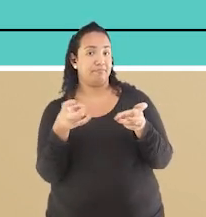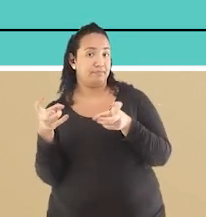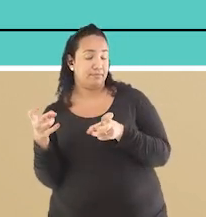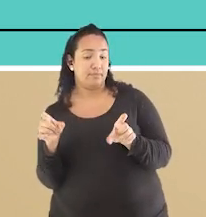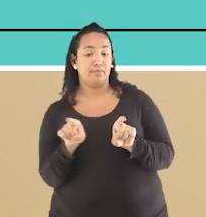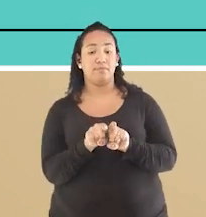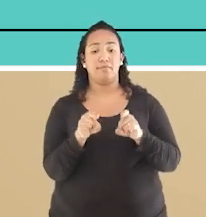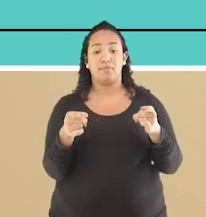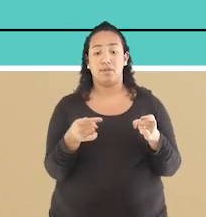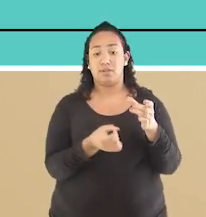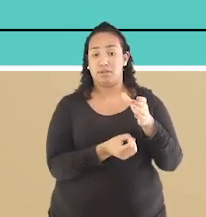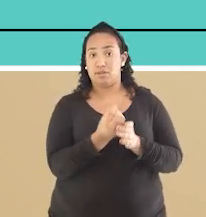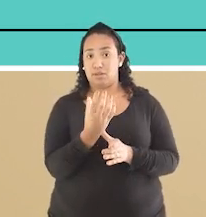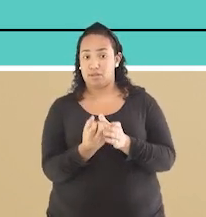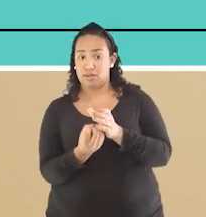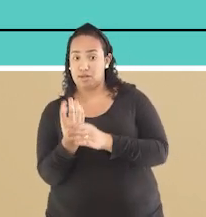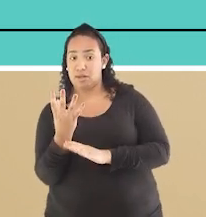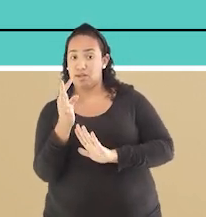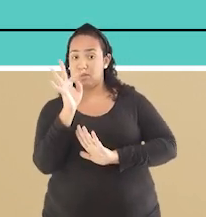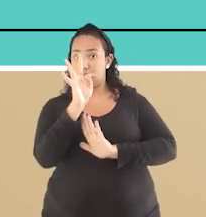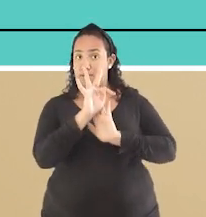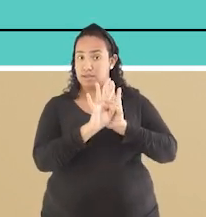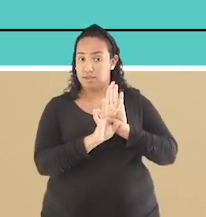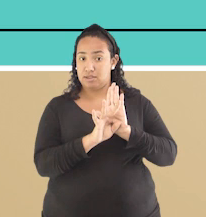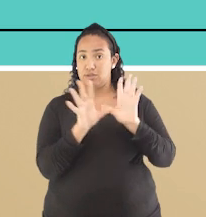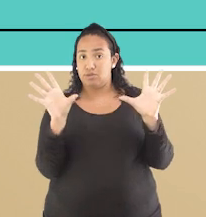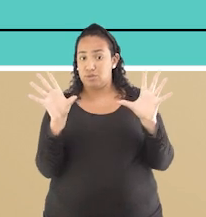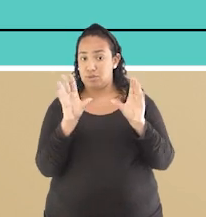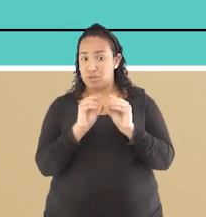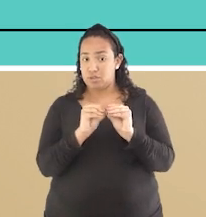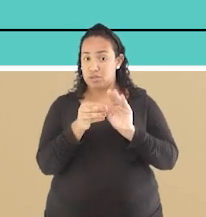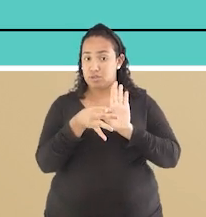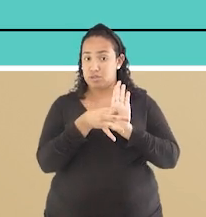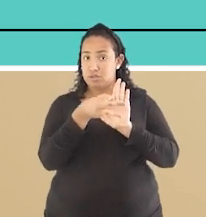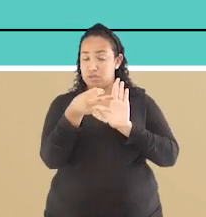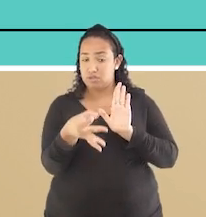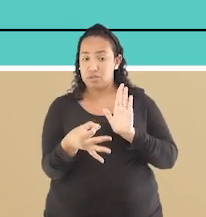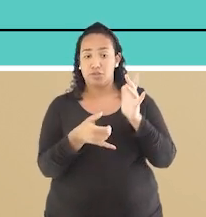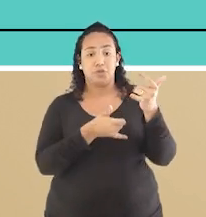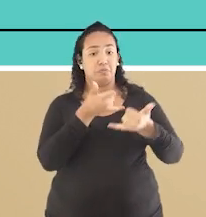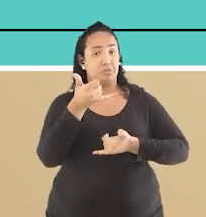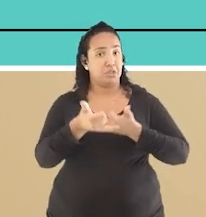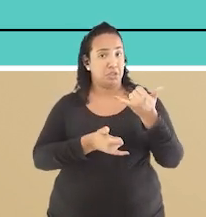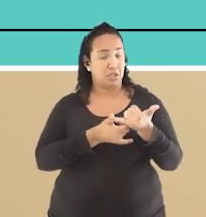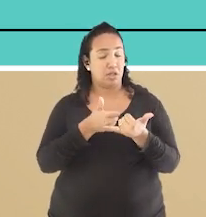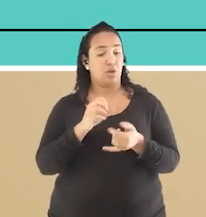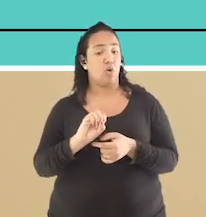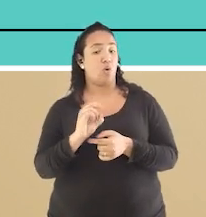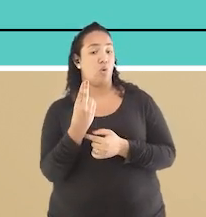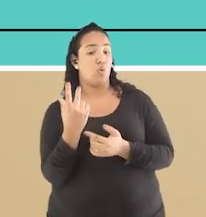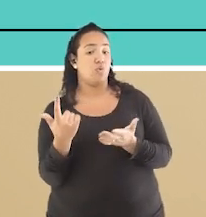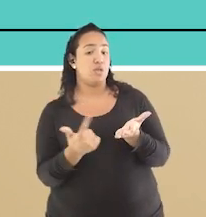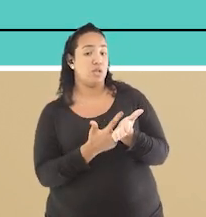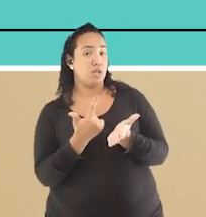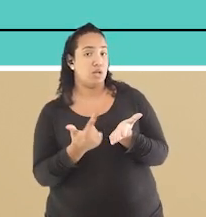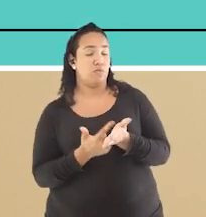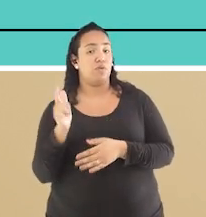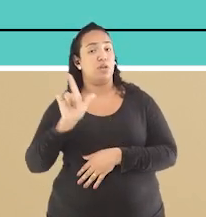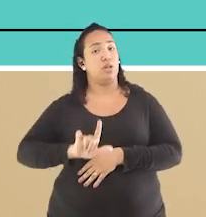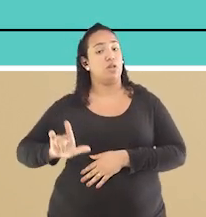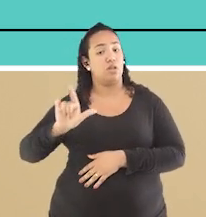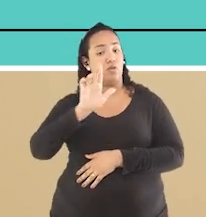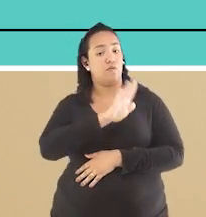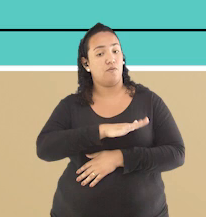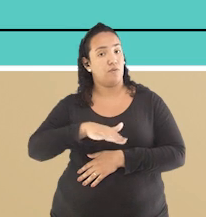e reproduzir em textos de resenha crítica de brinquedos ou livros de literatura